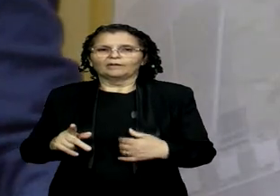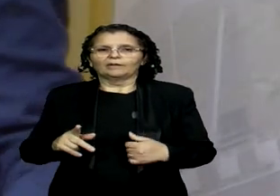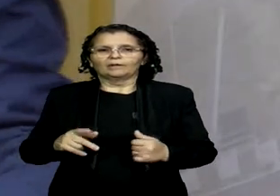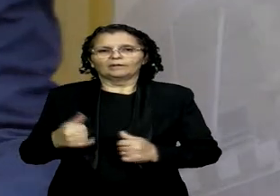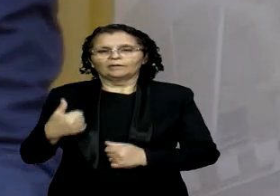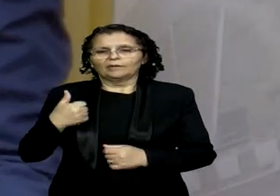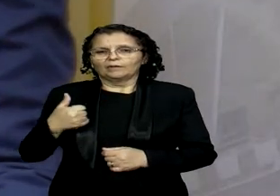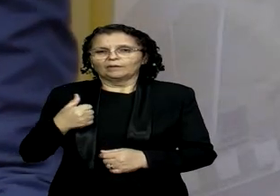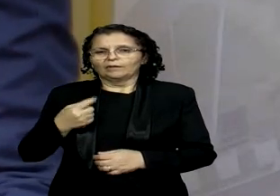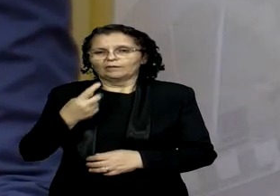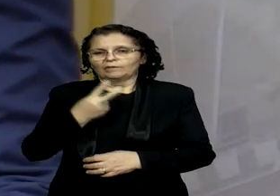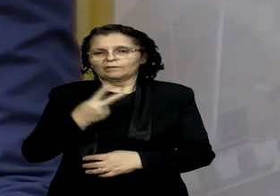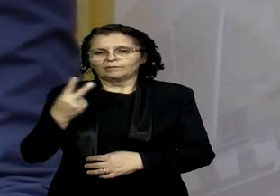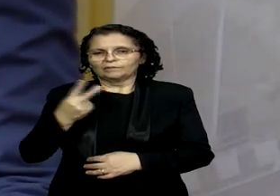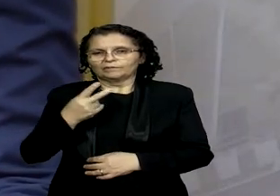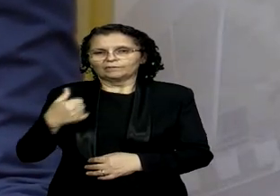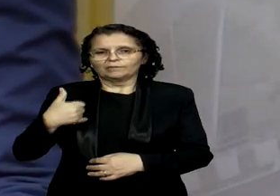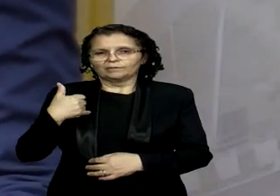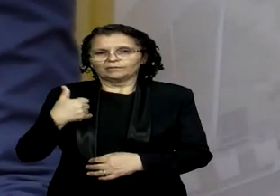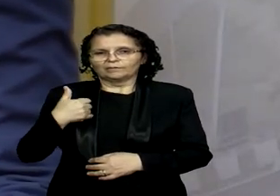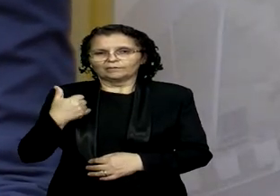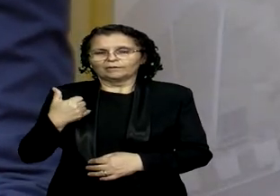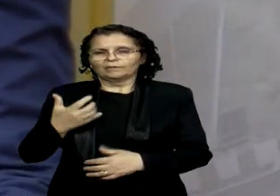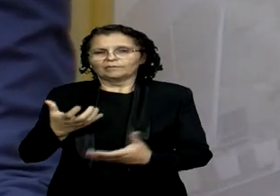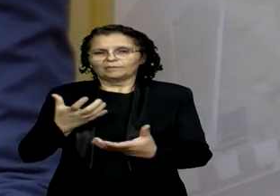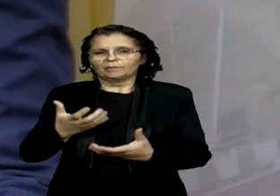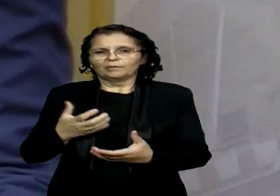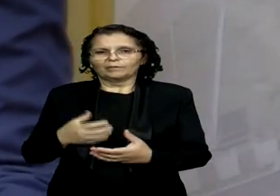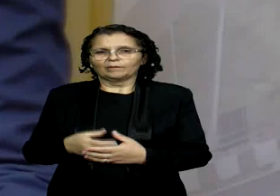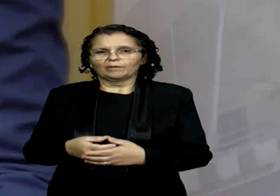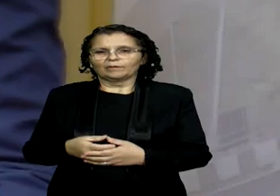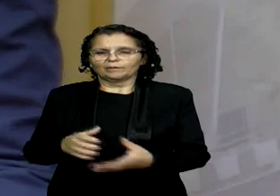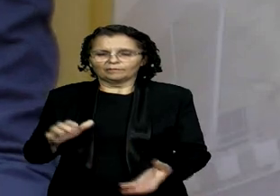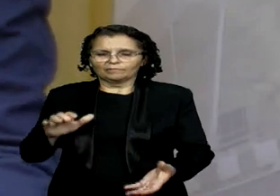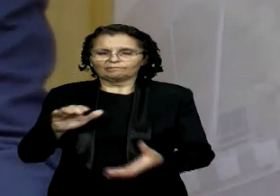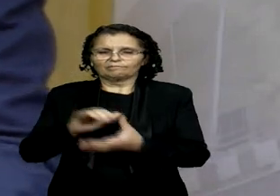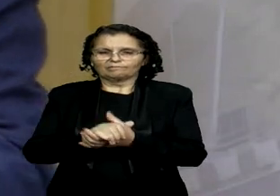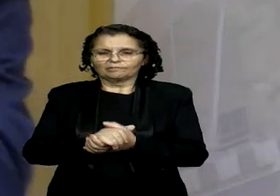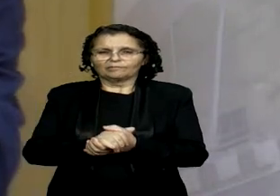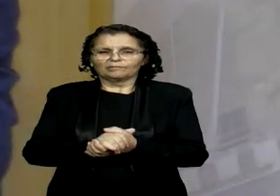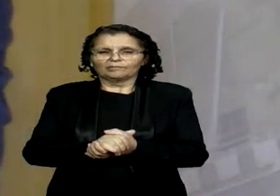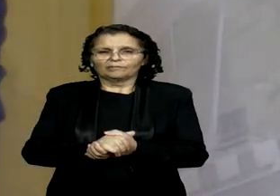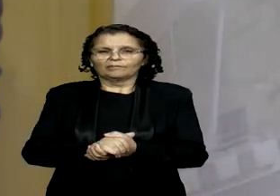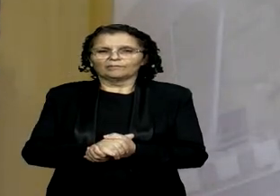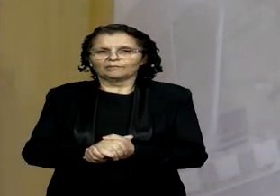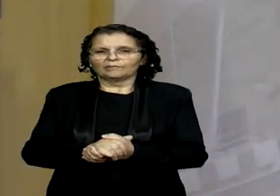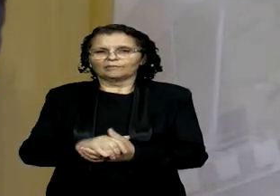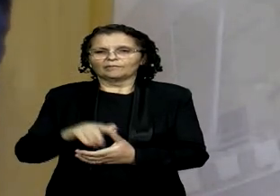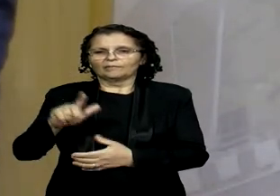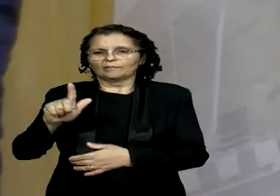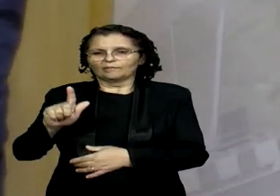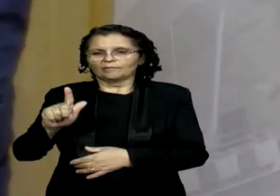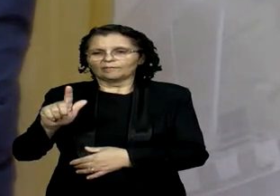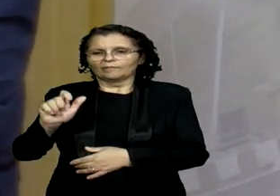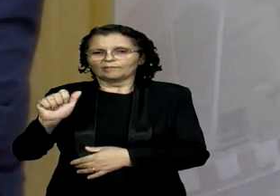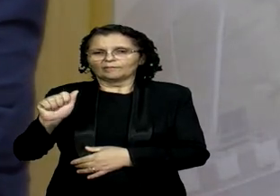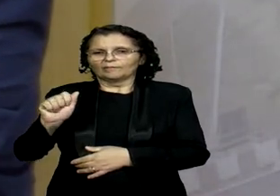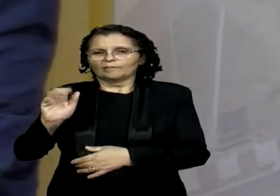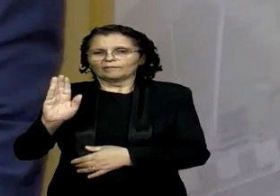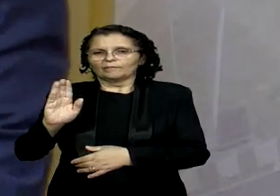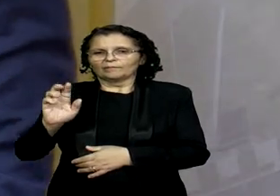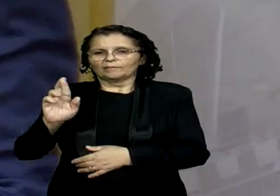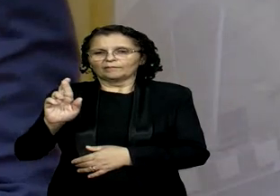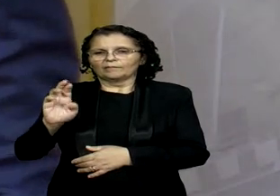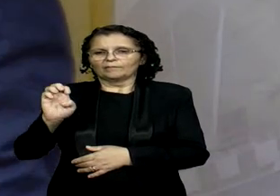ele com 22 anos, ele contraiu o matrimônio, com a jovem Gabriele Bueno. E eu